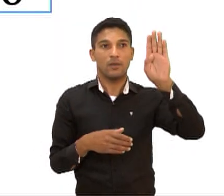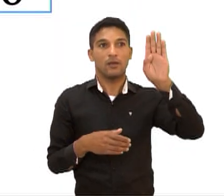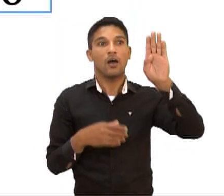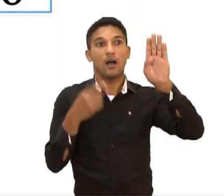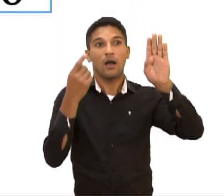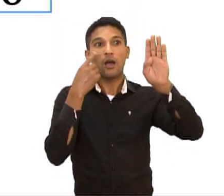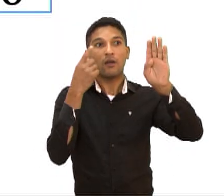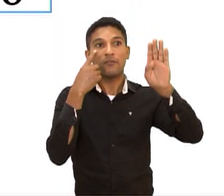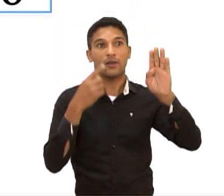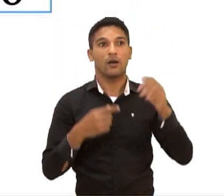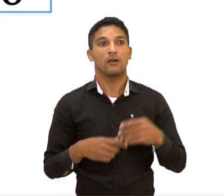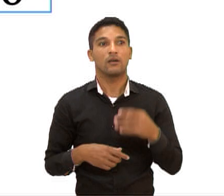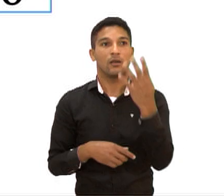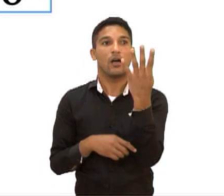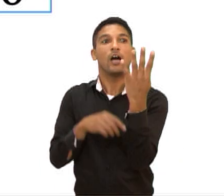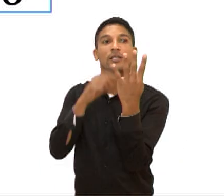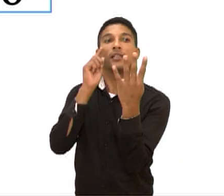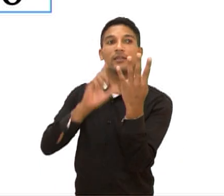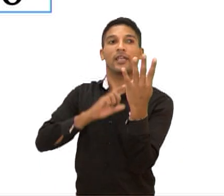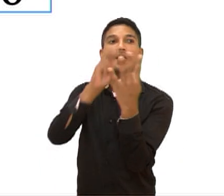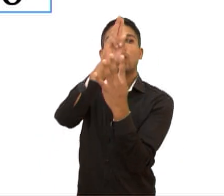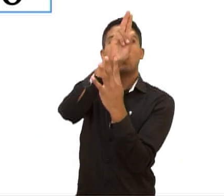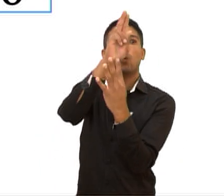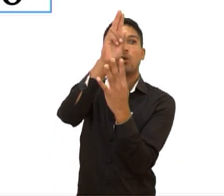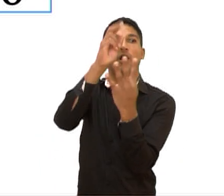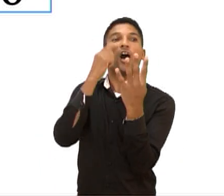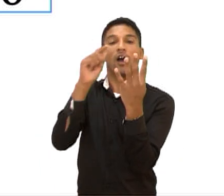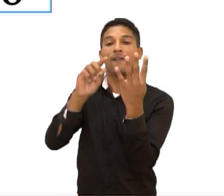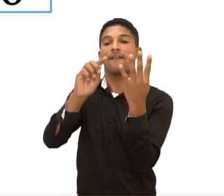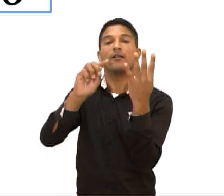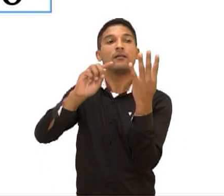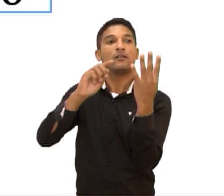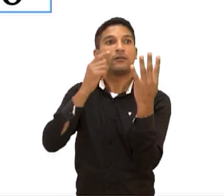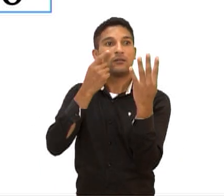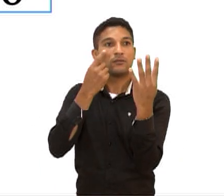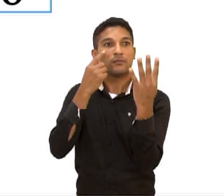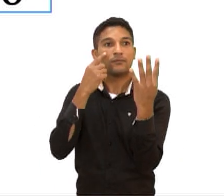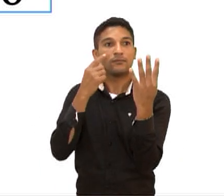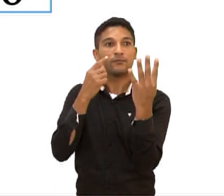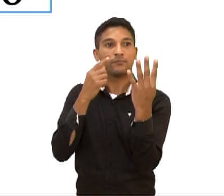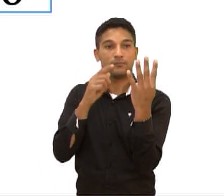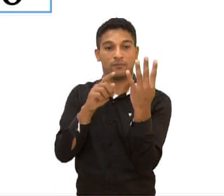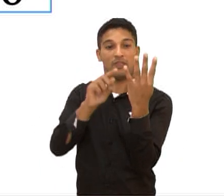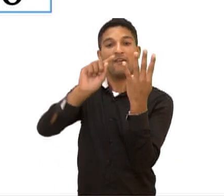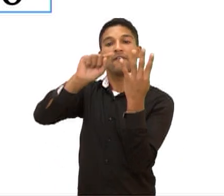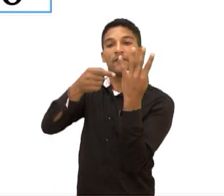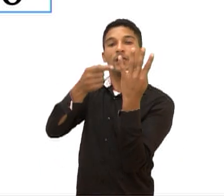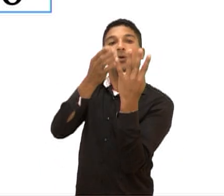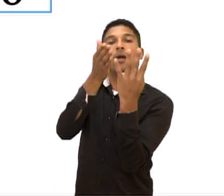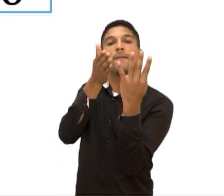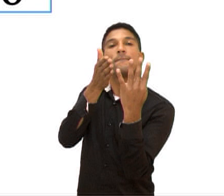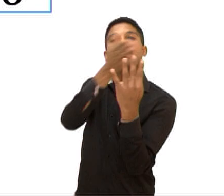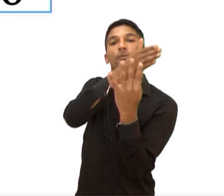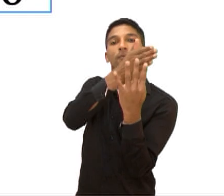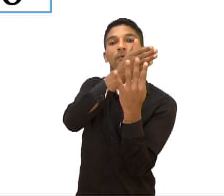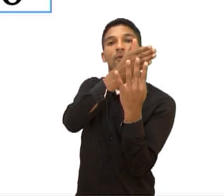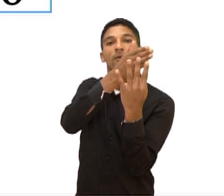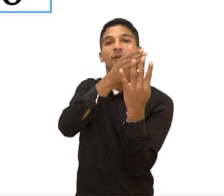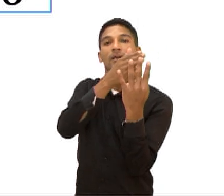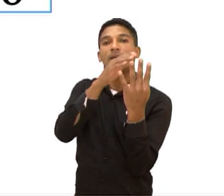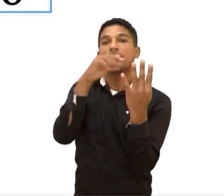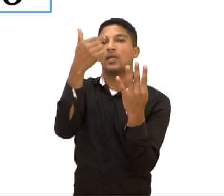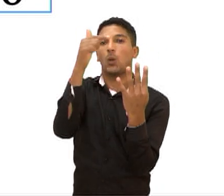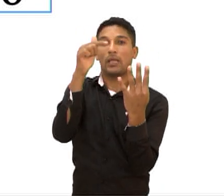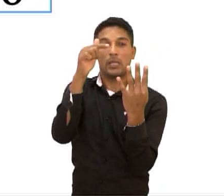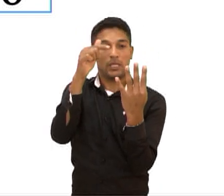fácil. Então, eu tenho aqui lá a minha unidade, antes da vírgula, não tenho a parte inteira. Depois da vírgula, eu tenho o 1, o 9 e o 3, que é o